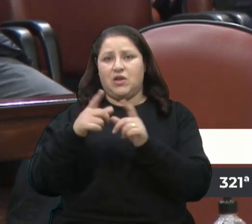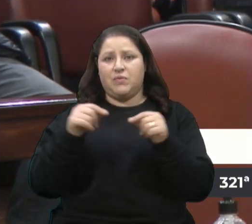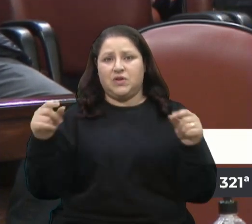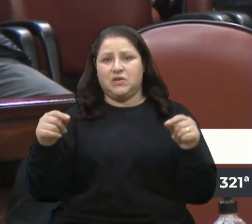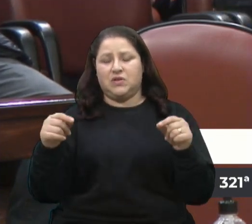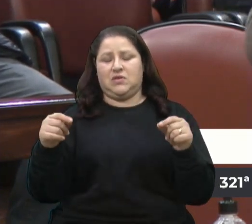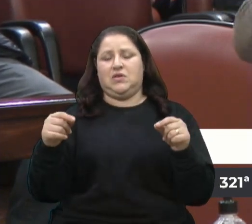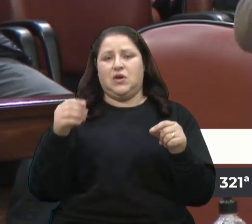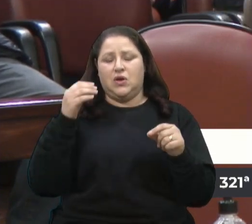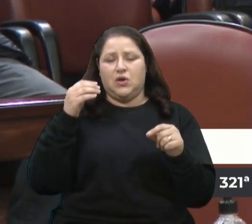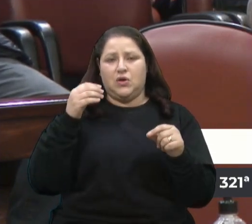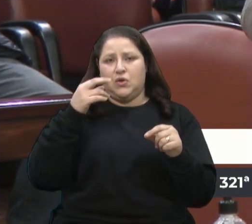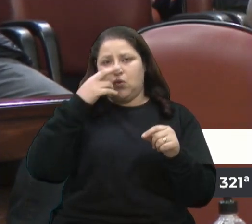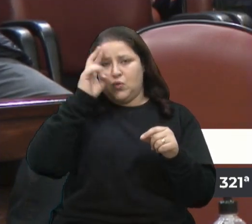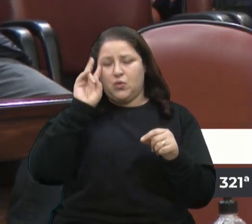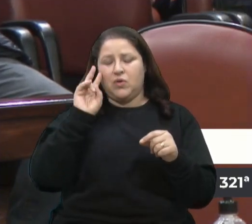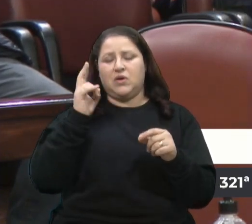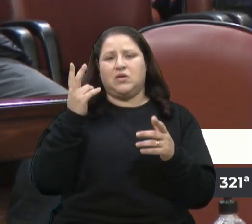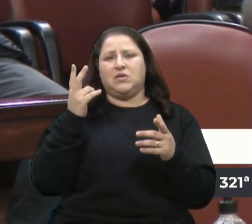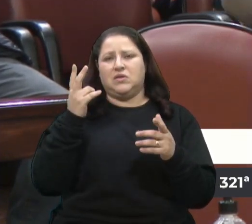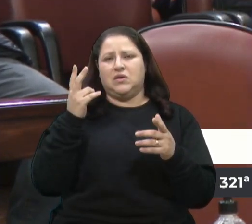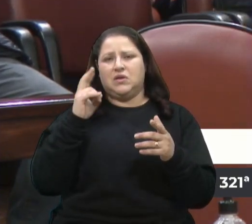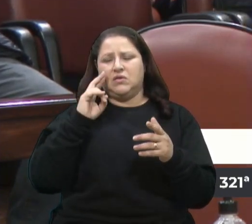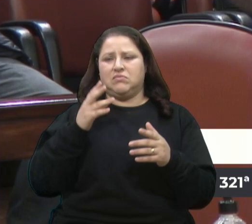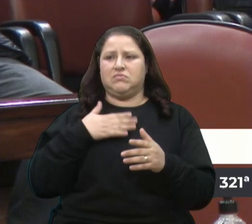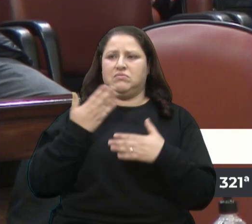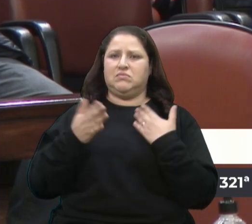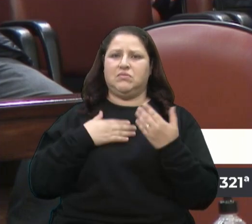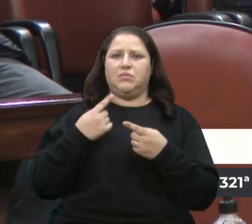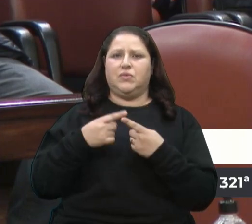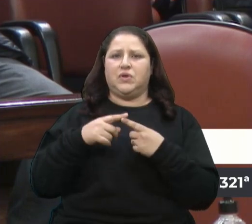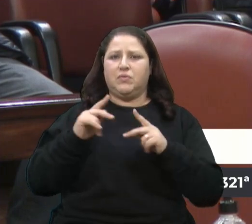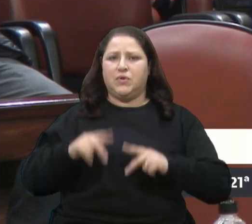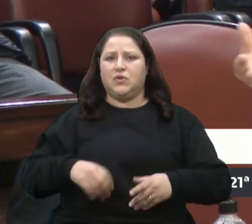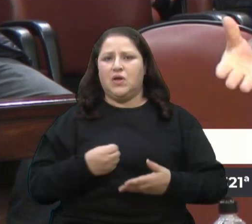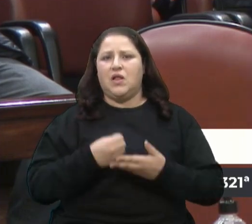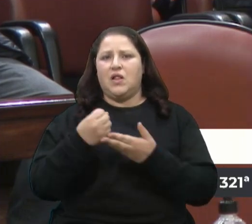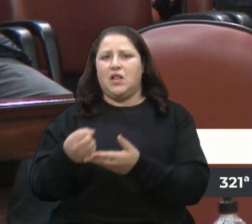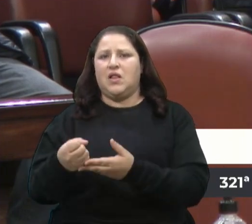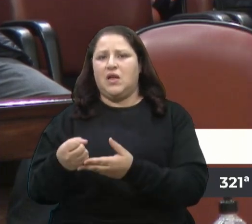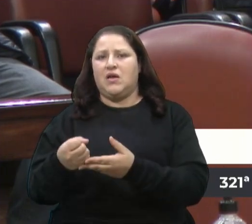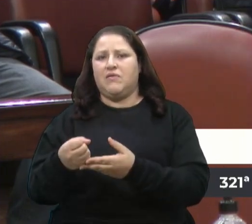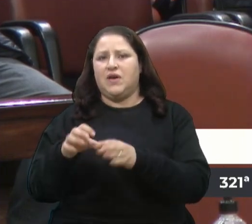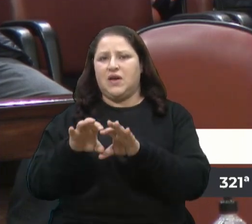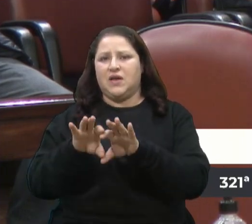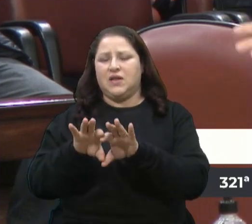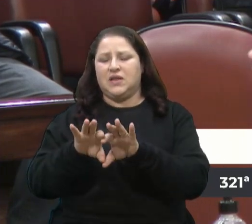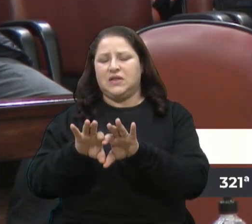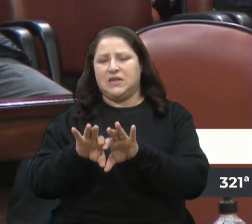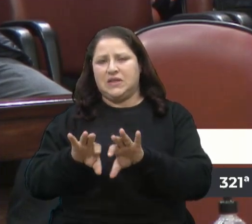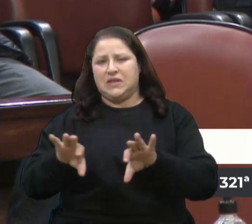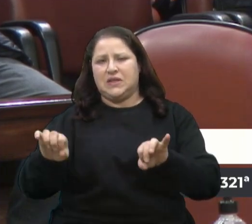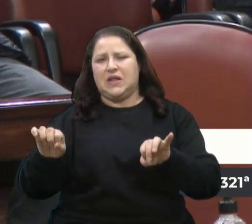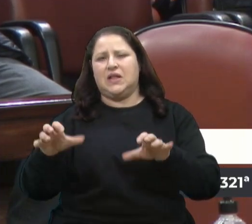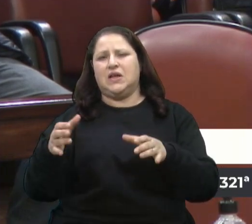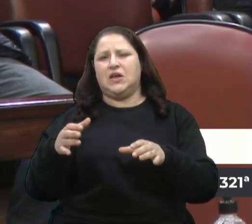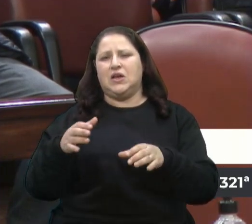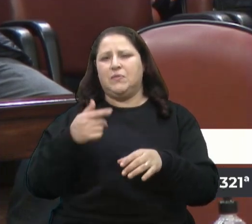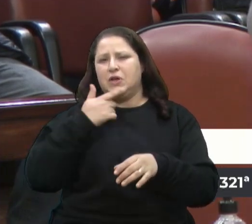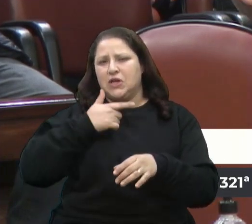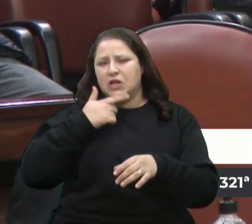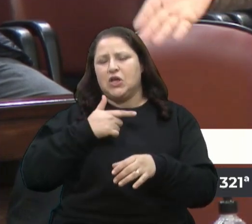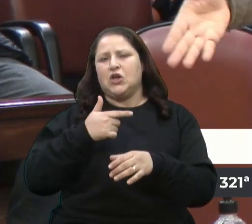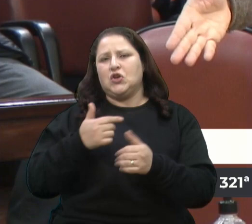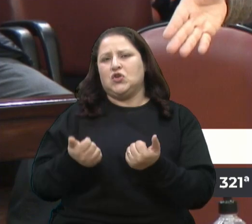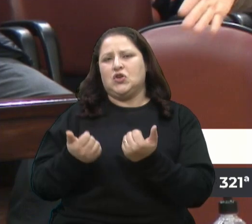levava uma perna de salame, outro levava um vinho e dava para os deputados. Os vereadores ganhavam emendas, porque esses deputados